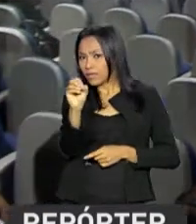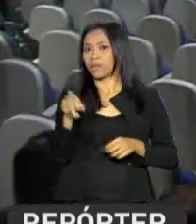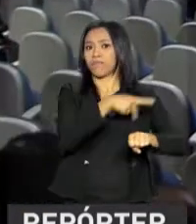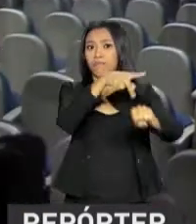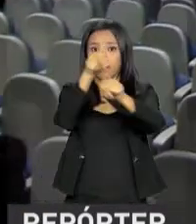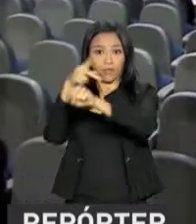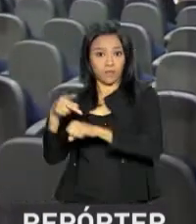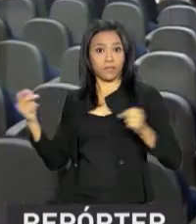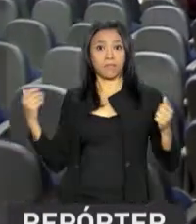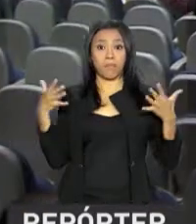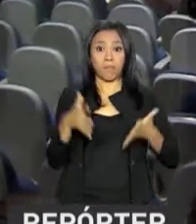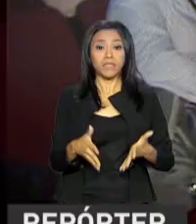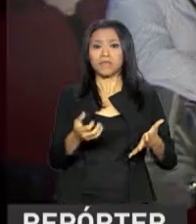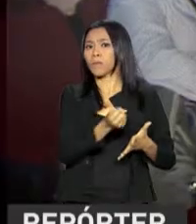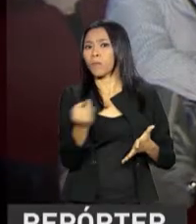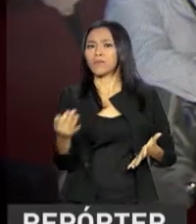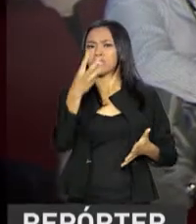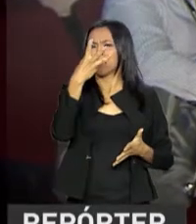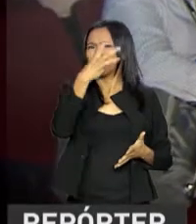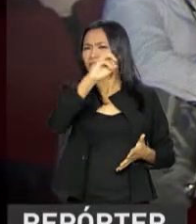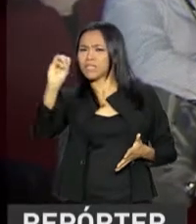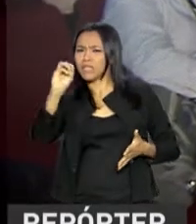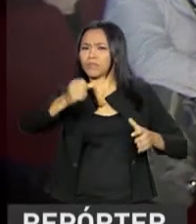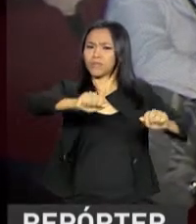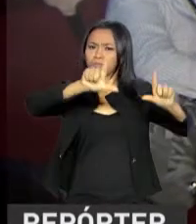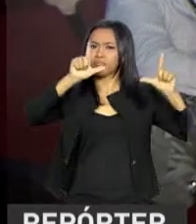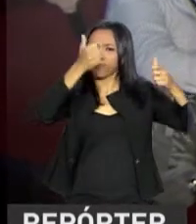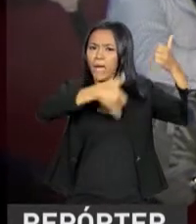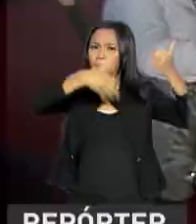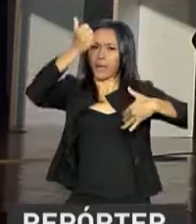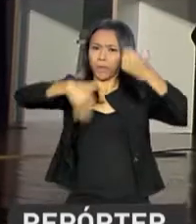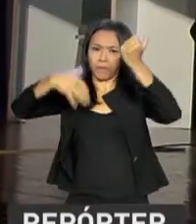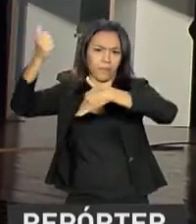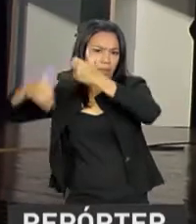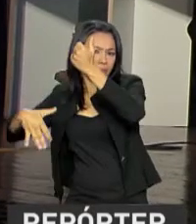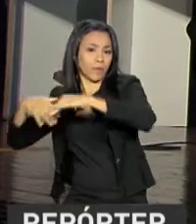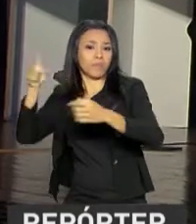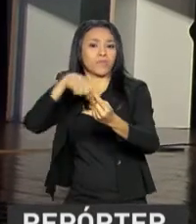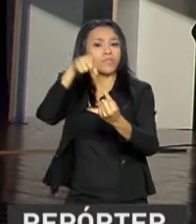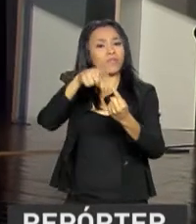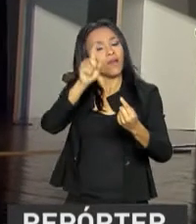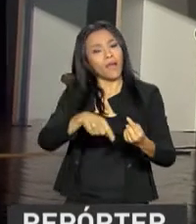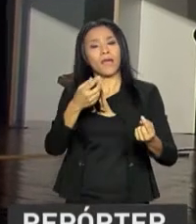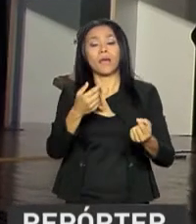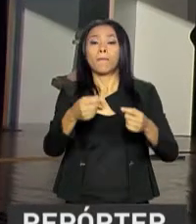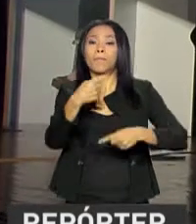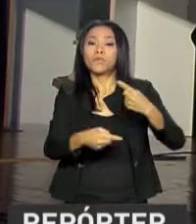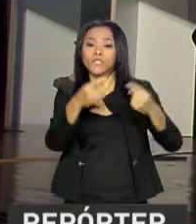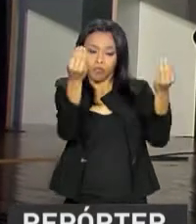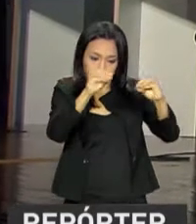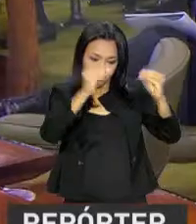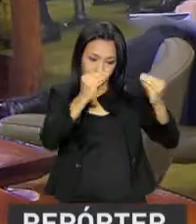quase 300 painéis e debates a idéia é concientizar construir compromissos políticos e definir ações para a